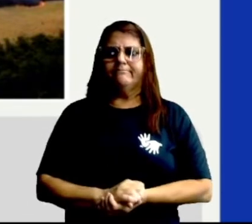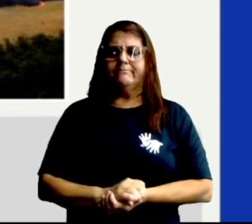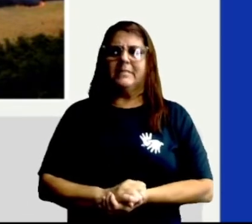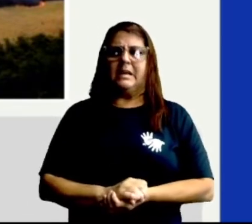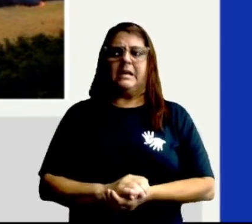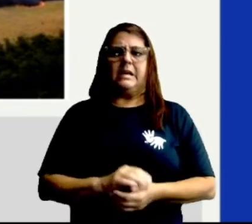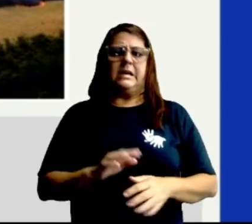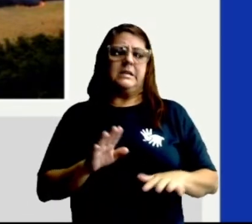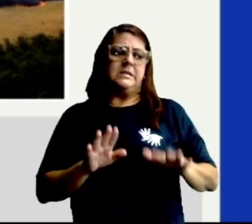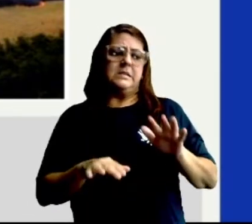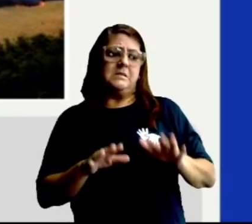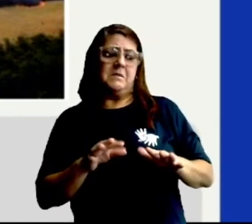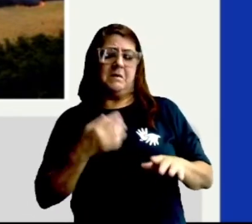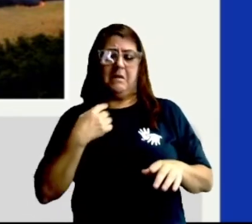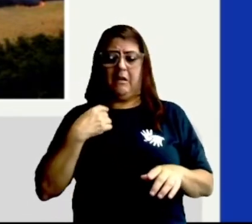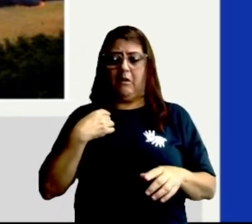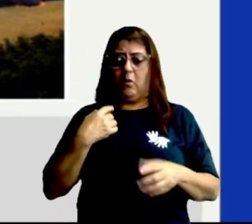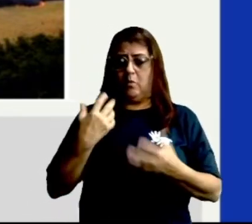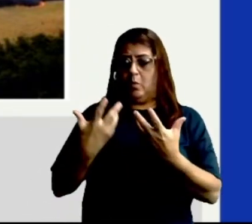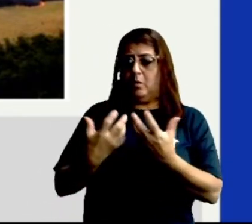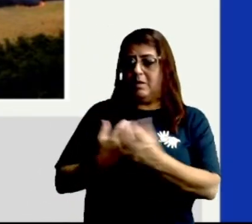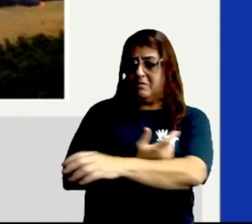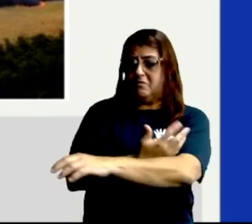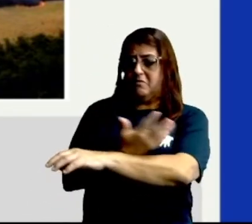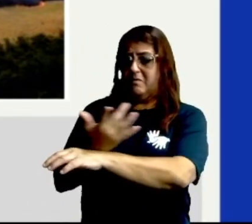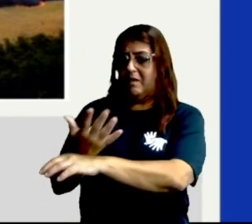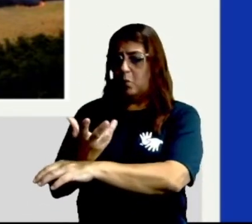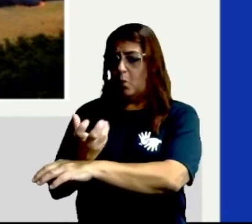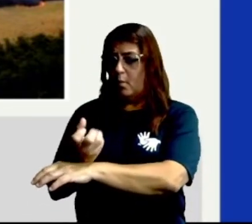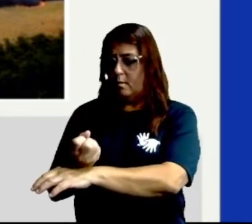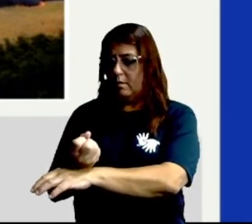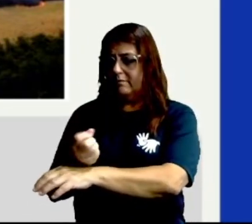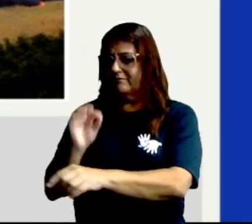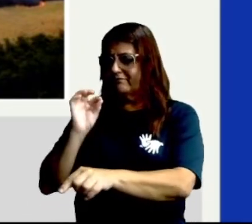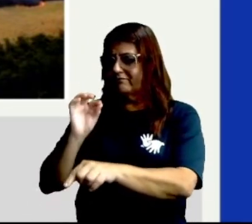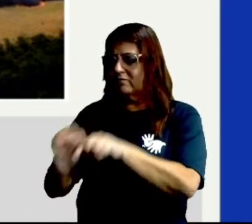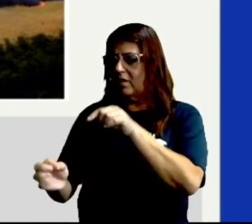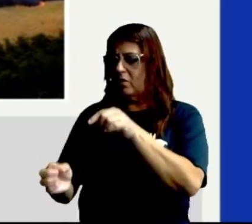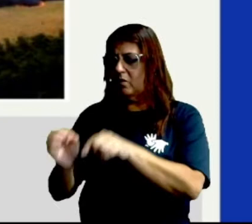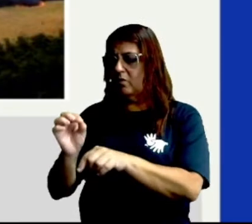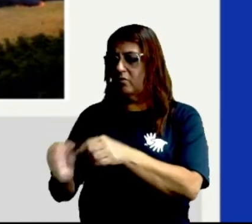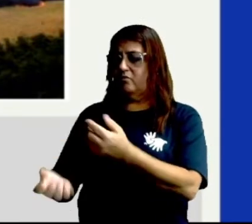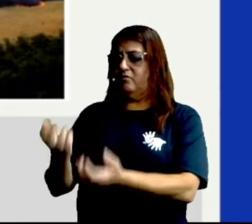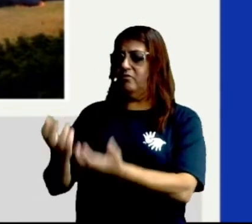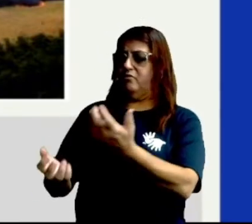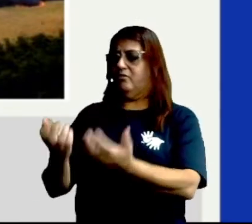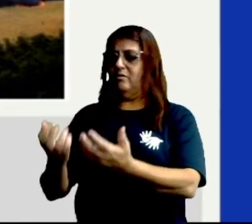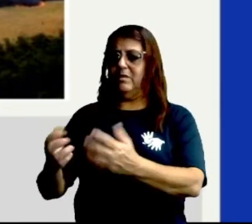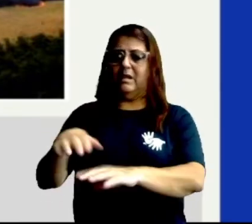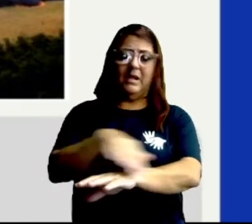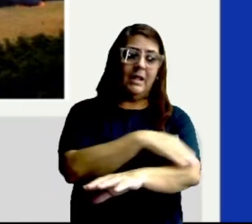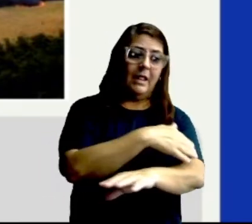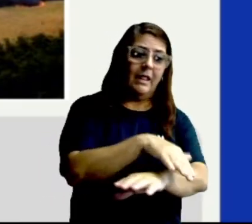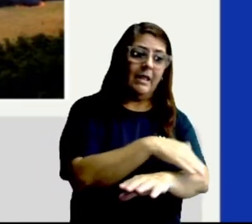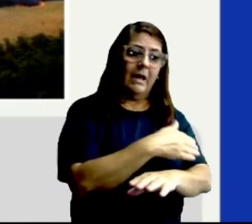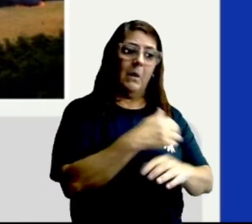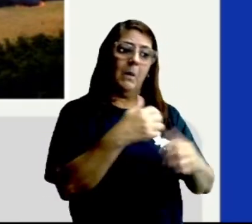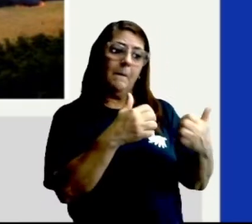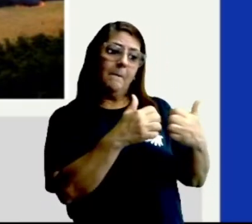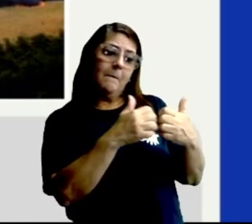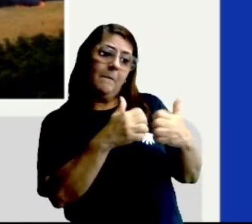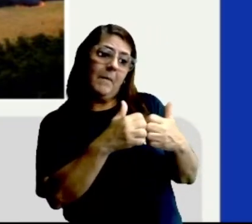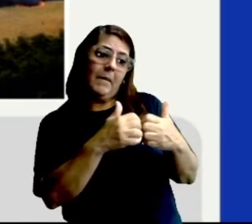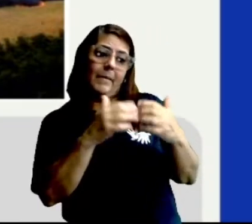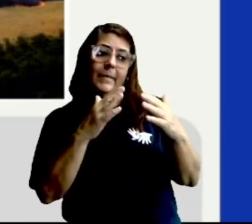ingênua lá vou queimar o matinho aqui do lado em casa a vou queimar um mato Zinho aqui na minha rua mas